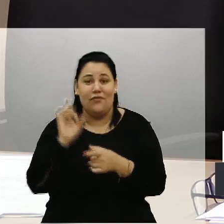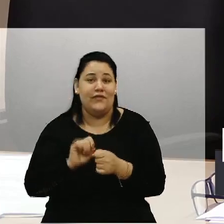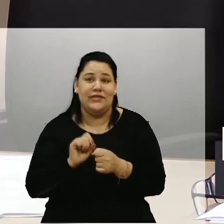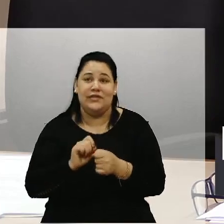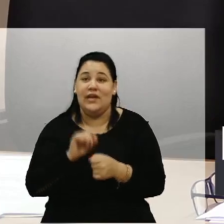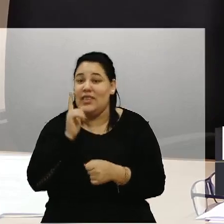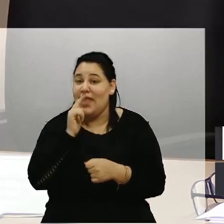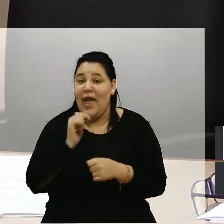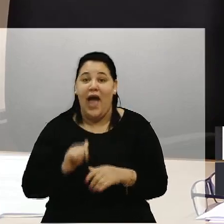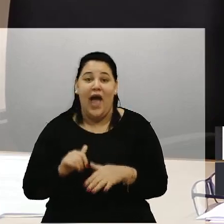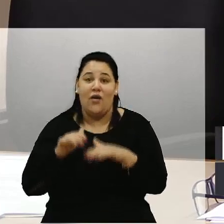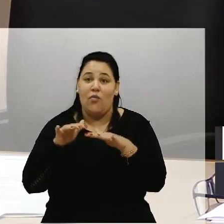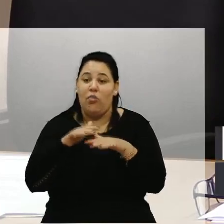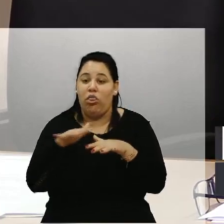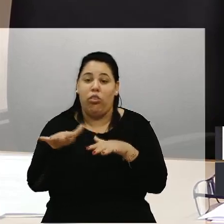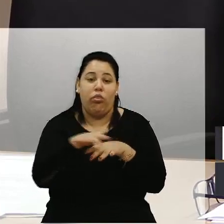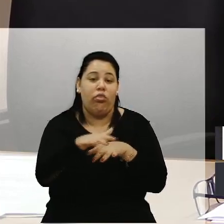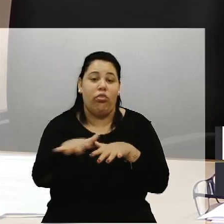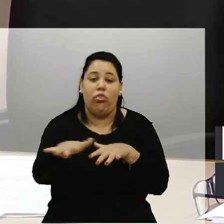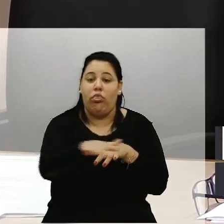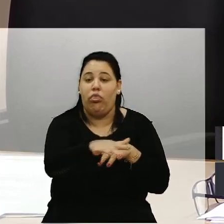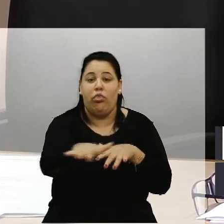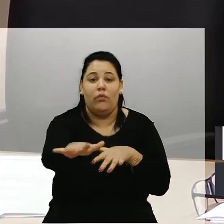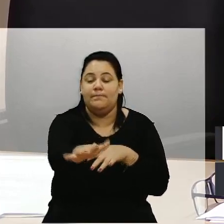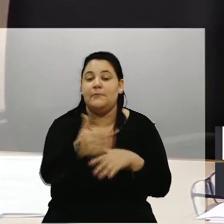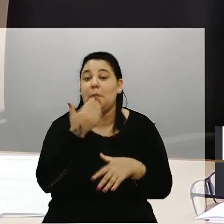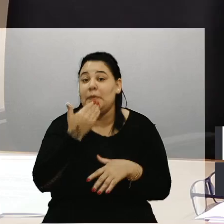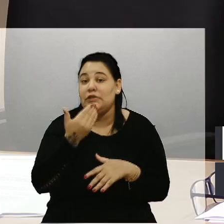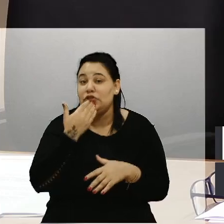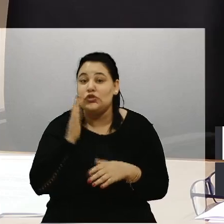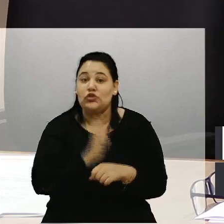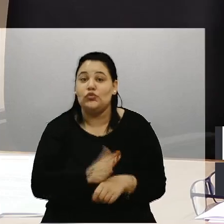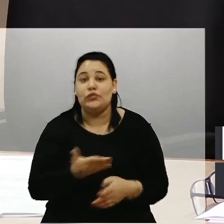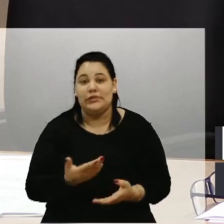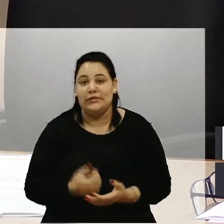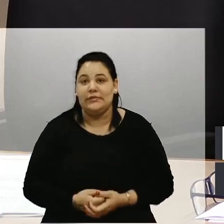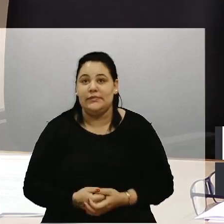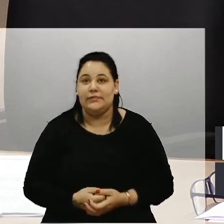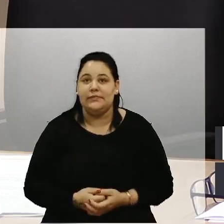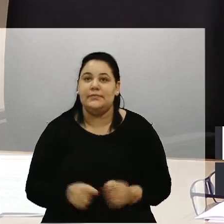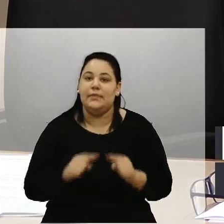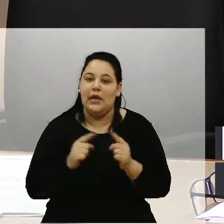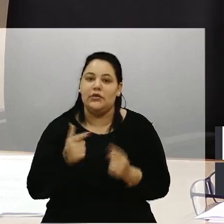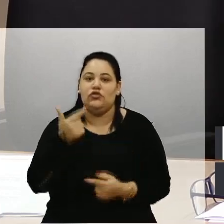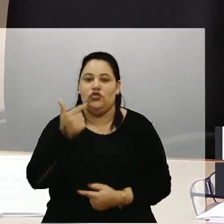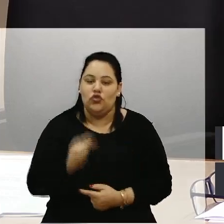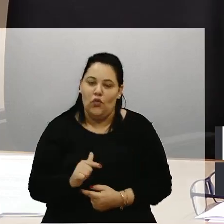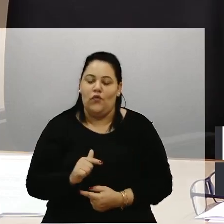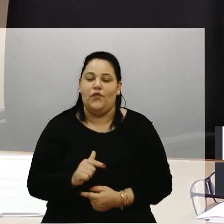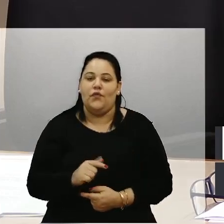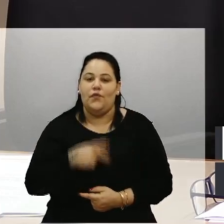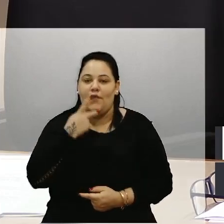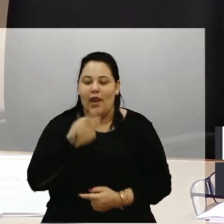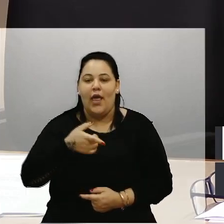água que corre da encosta, estão pedindo ajuda. Mas vou me ater novamente na minha fala de